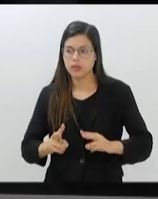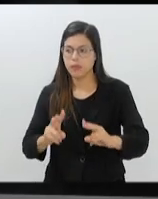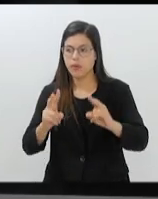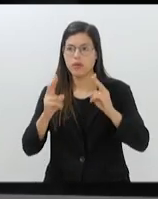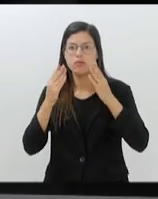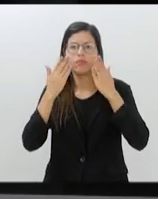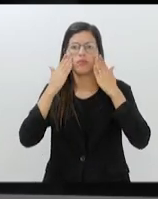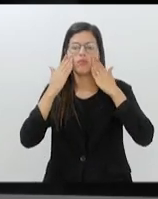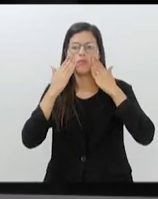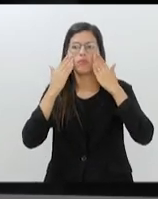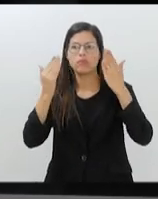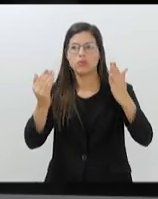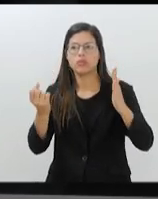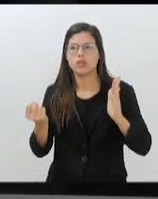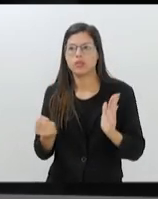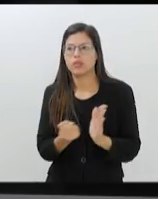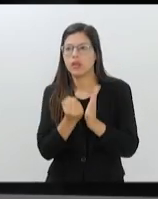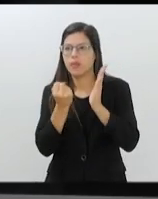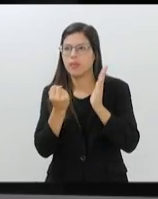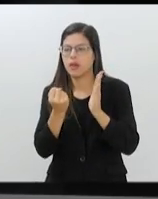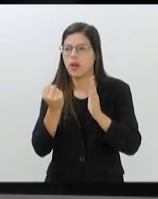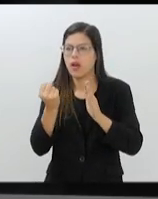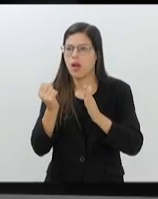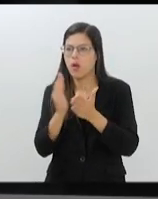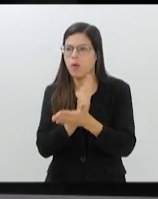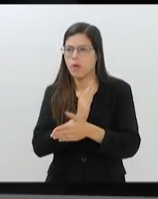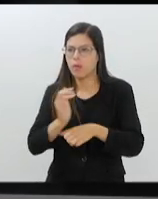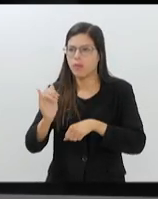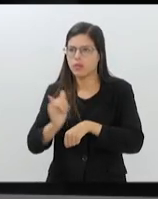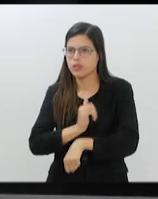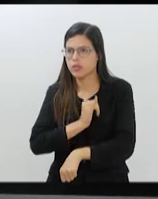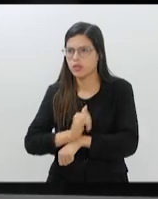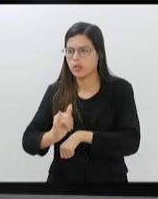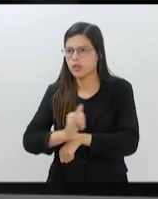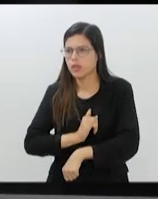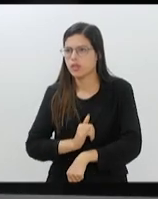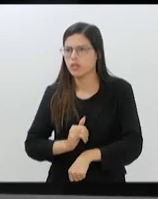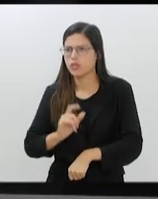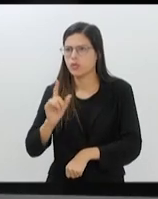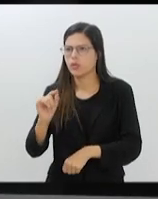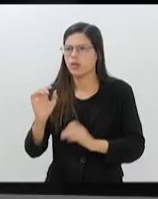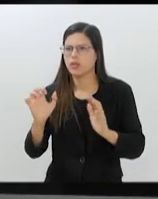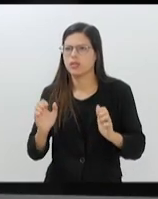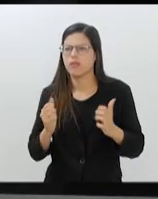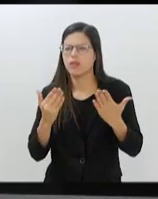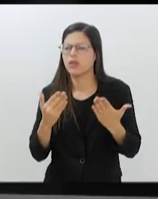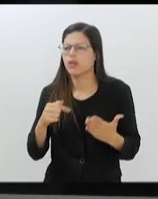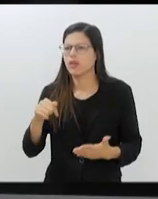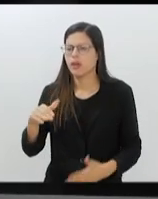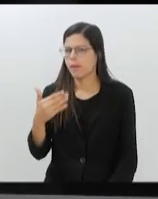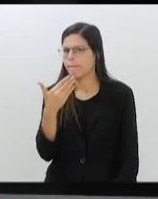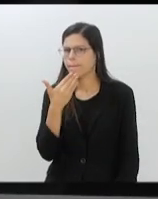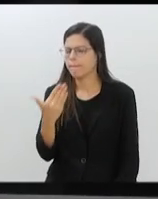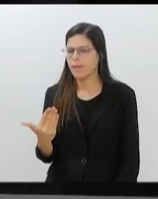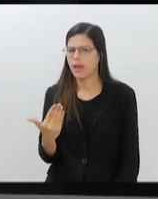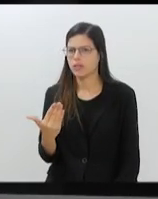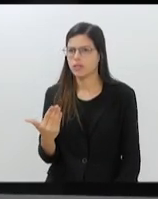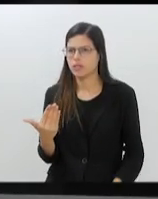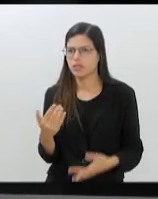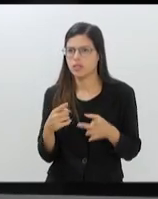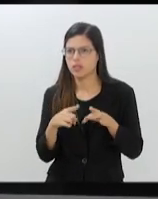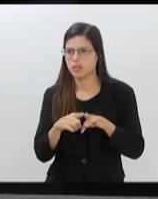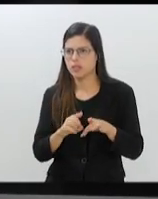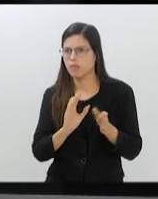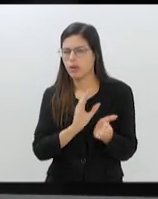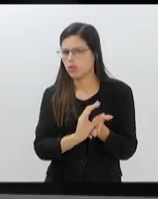marca sempre alguma estratég Que que foi esse evento Senor quem solicita essas esses patrocínios